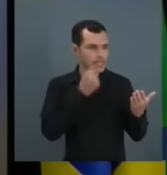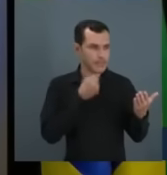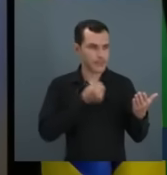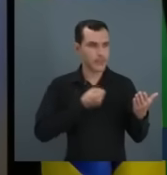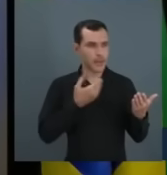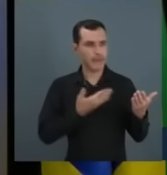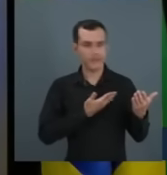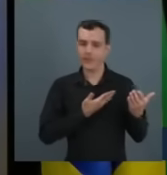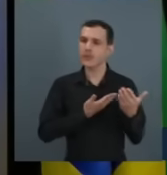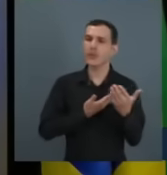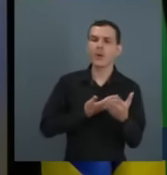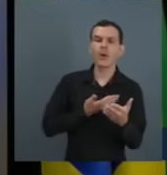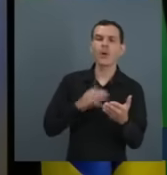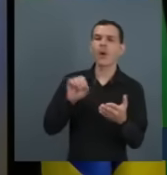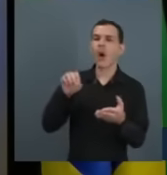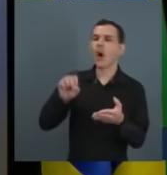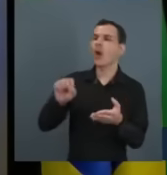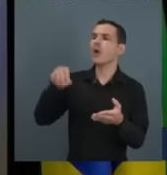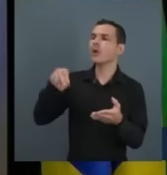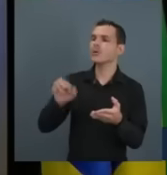Osmar Terra, deputado,